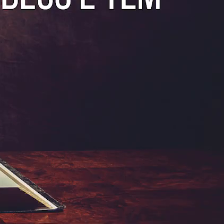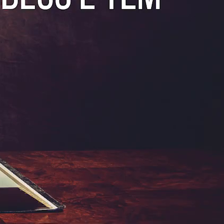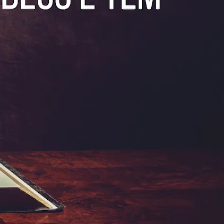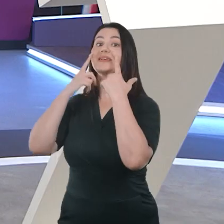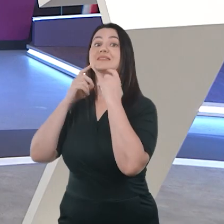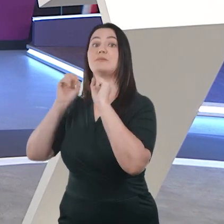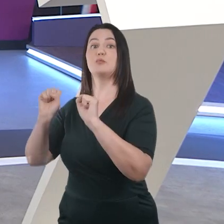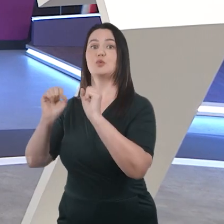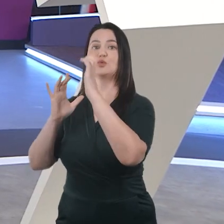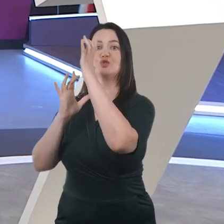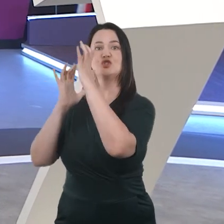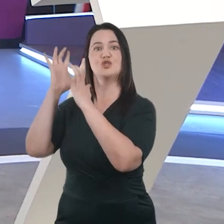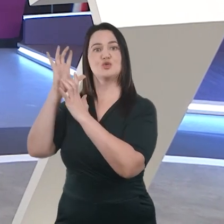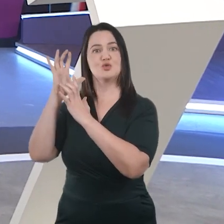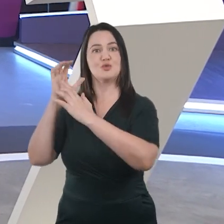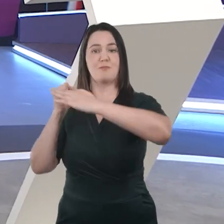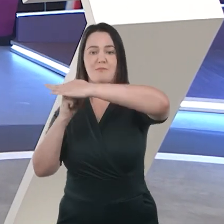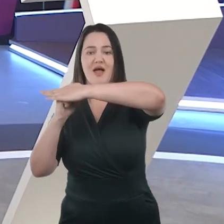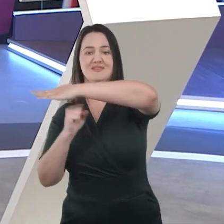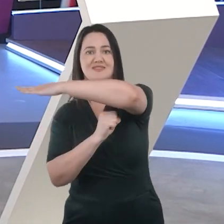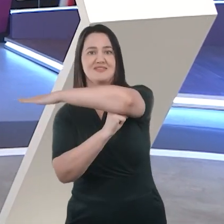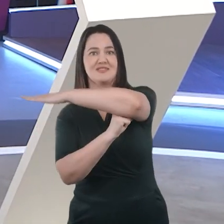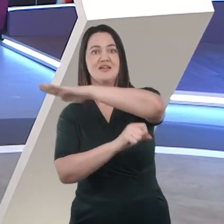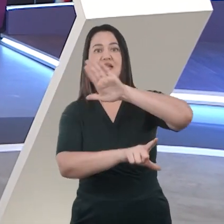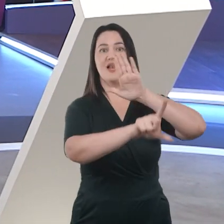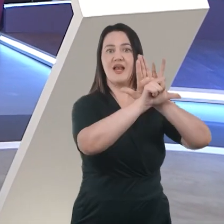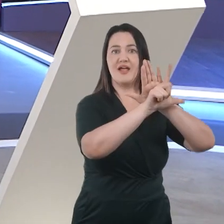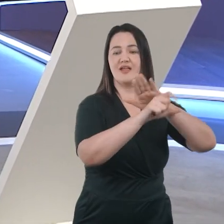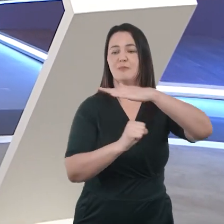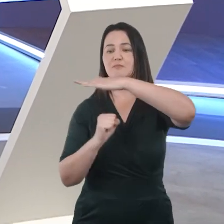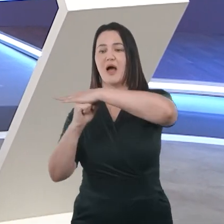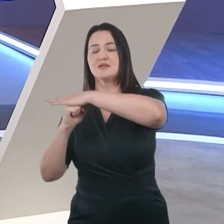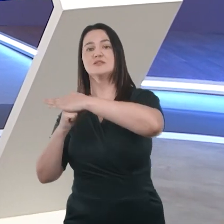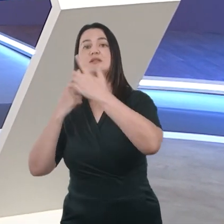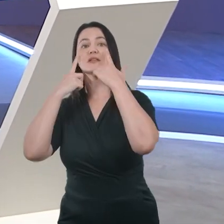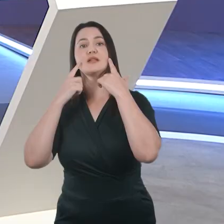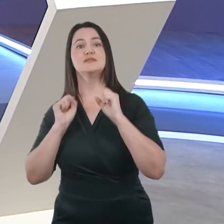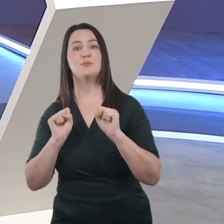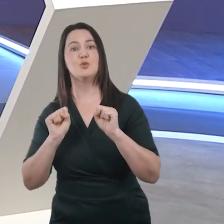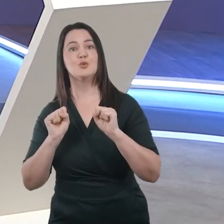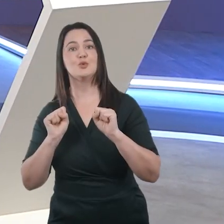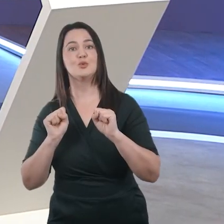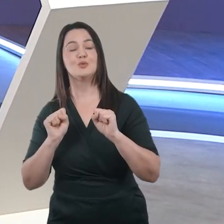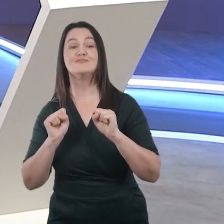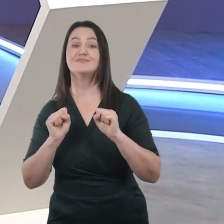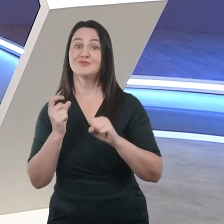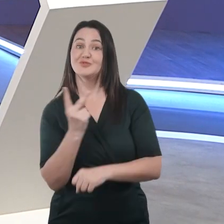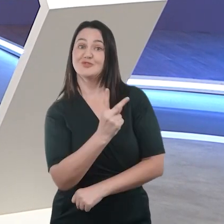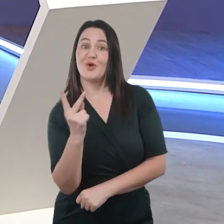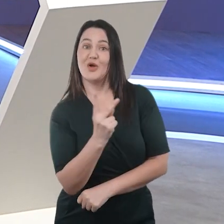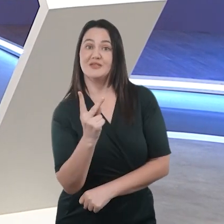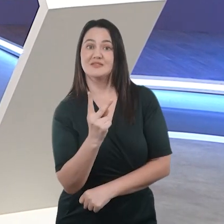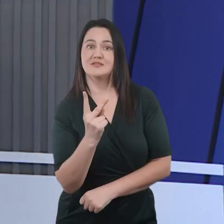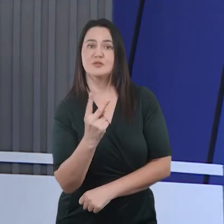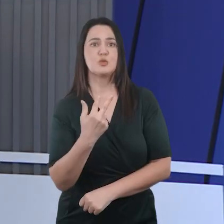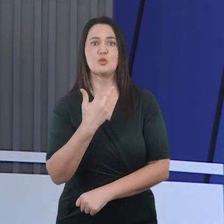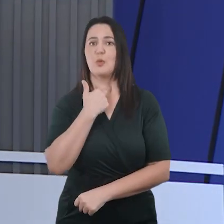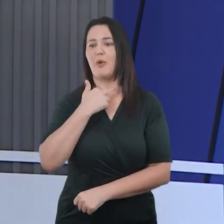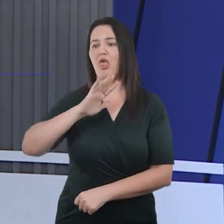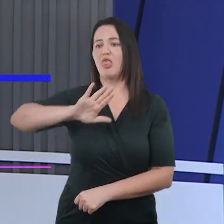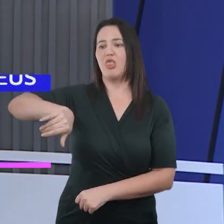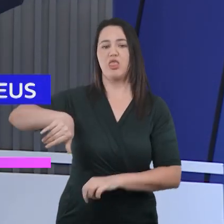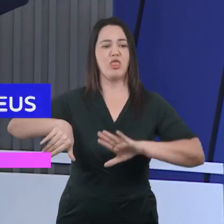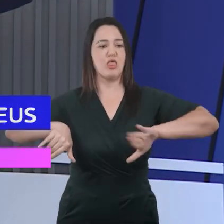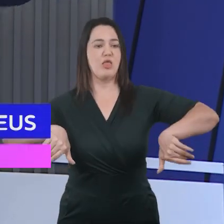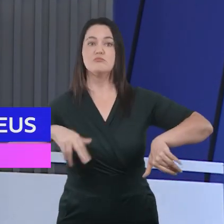testemunho de Jesus. Exatamente aquilo que nós encontramos em Isaías 8:20. A lei e ao testemunho. O